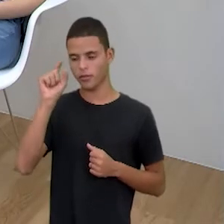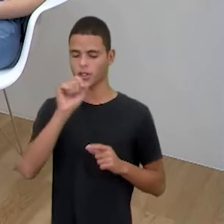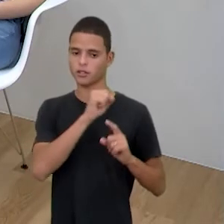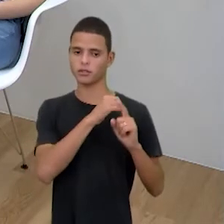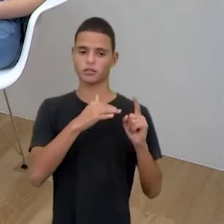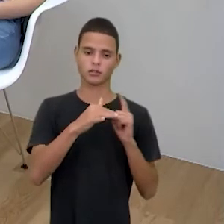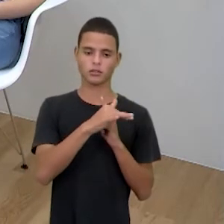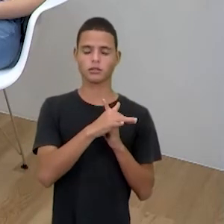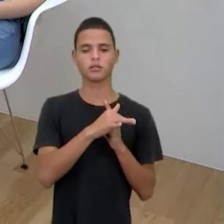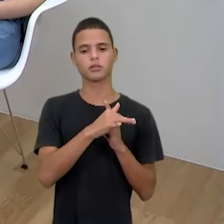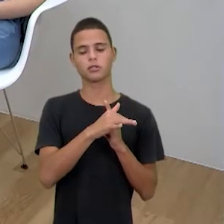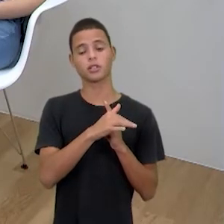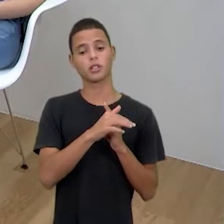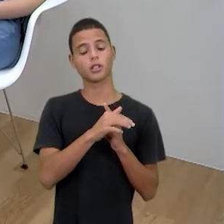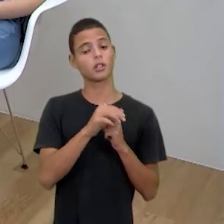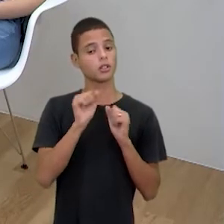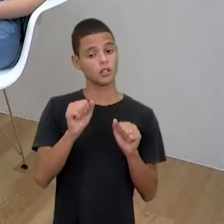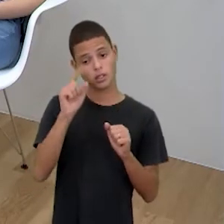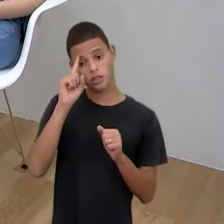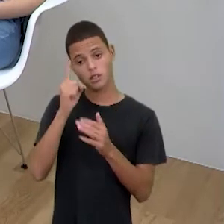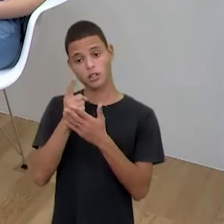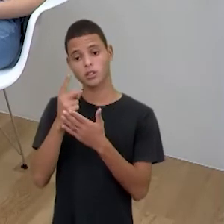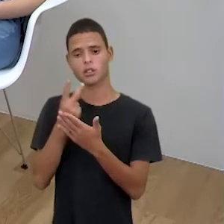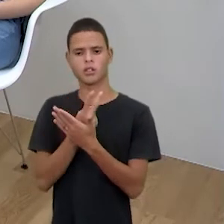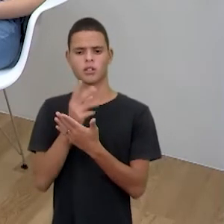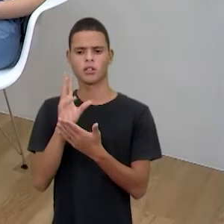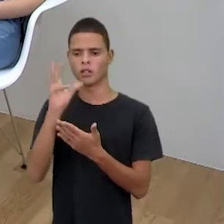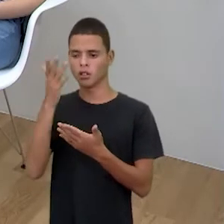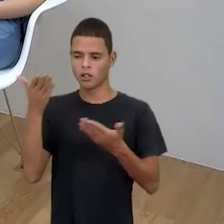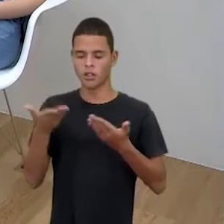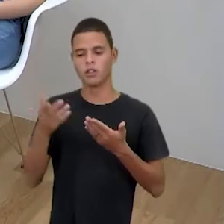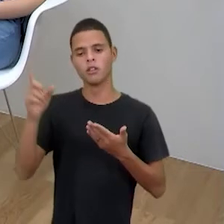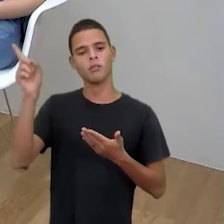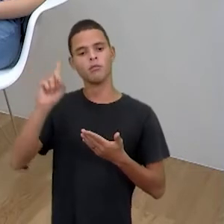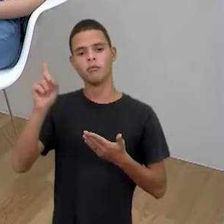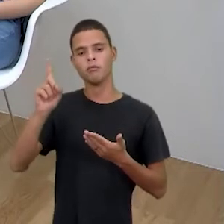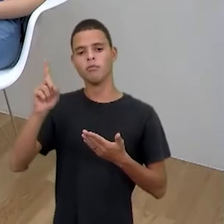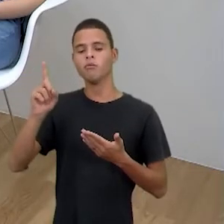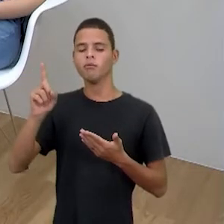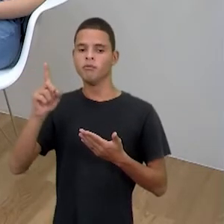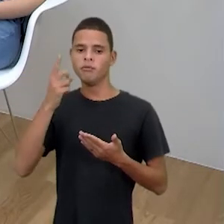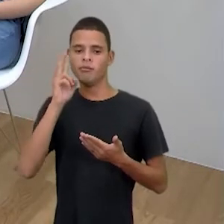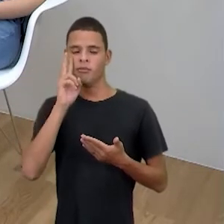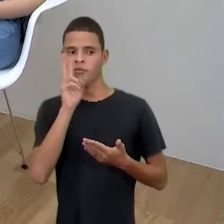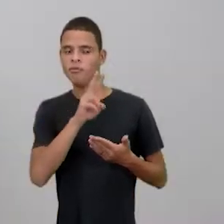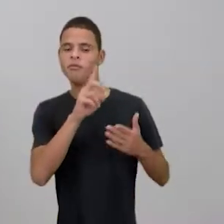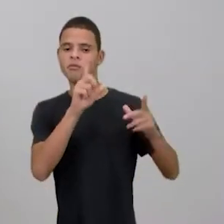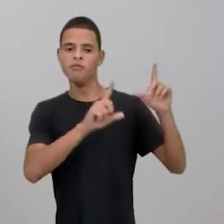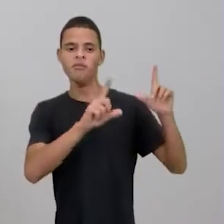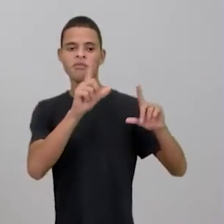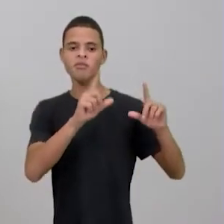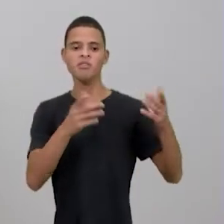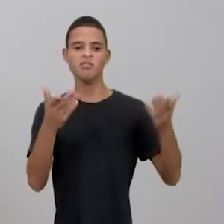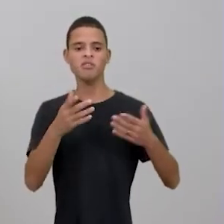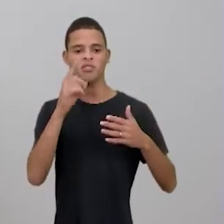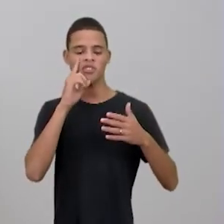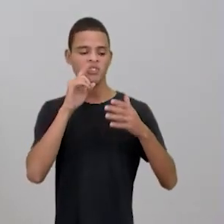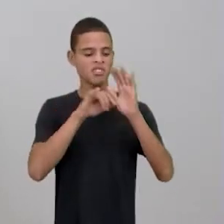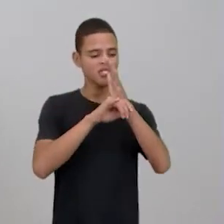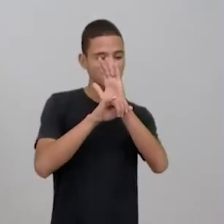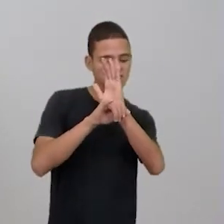porque historicamente as elites sempre monopolizaram os corpos militares, óbvio. Ah, sim. Você não vai exercer poder se